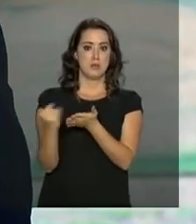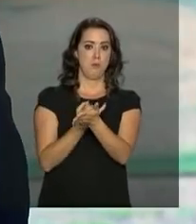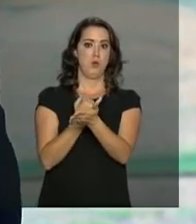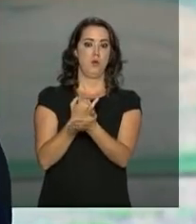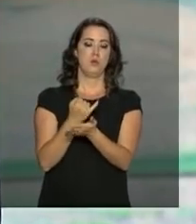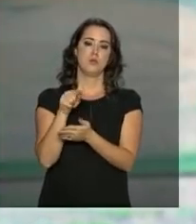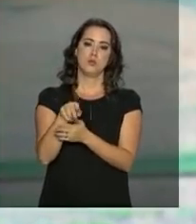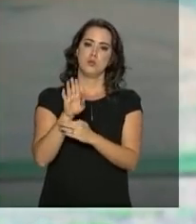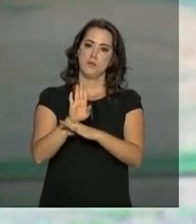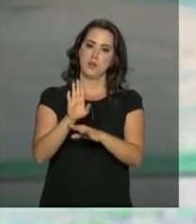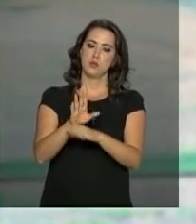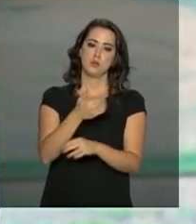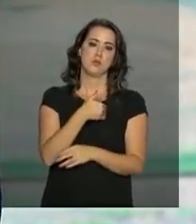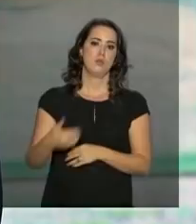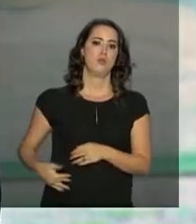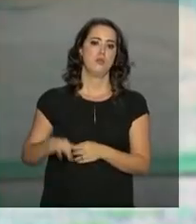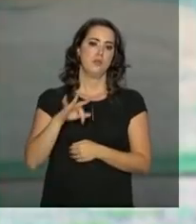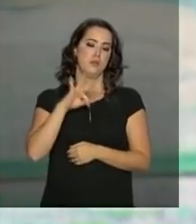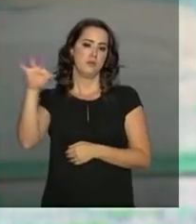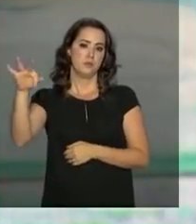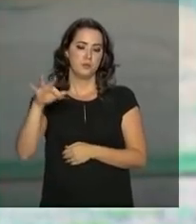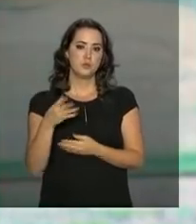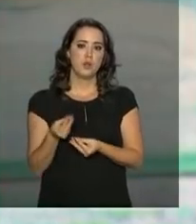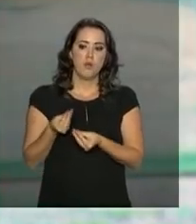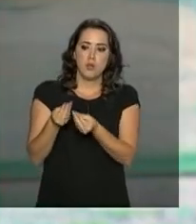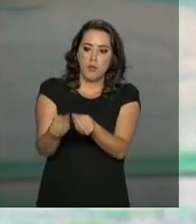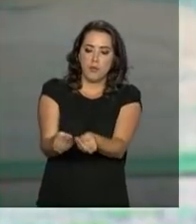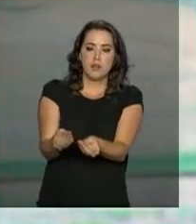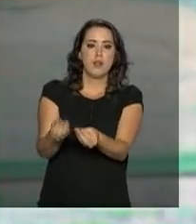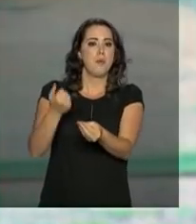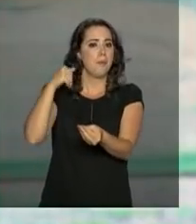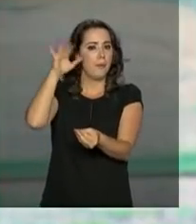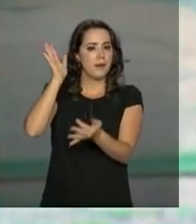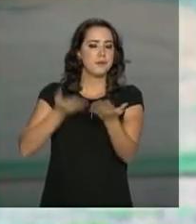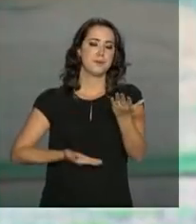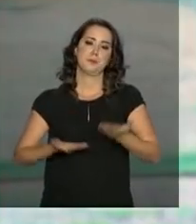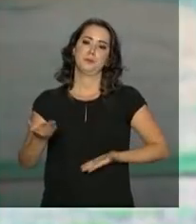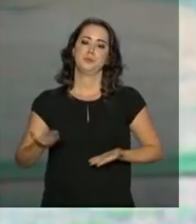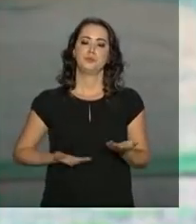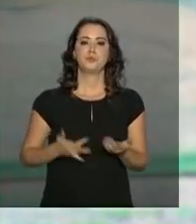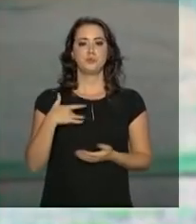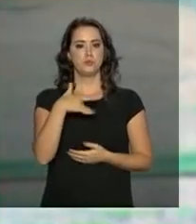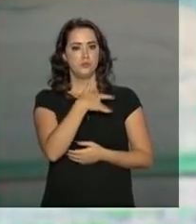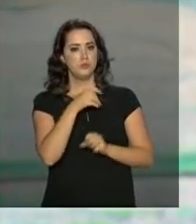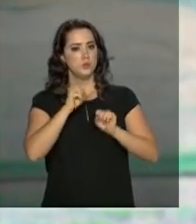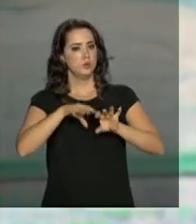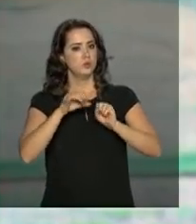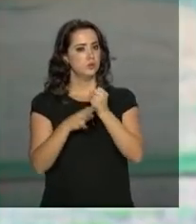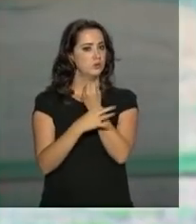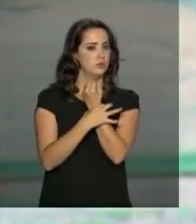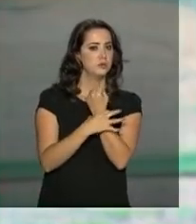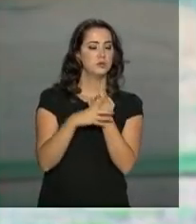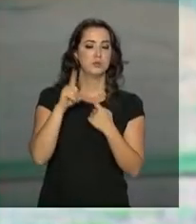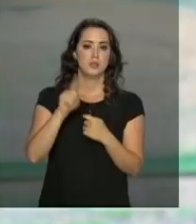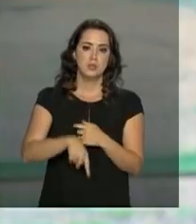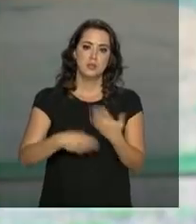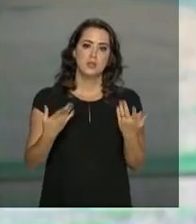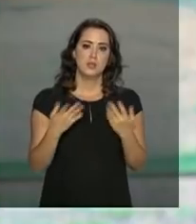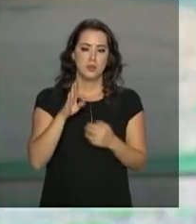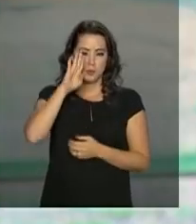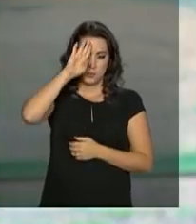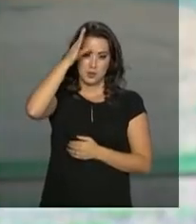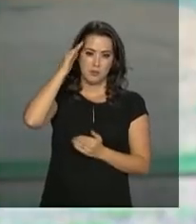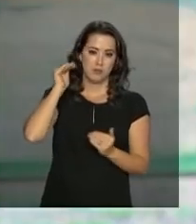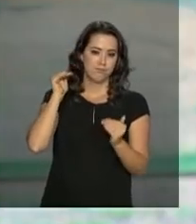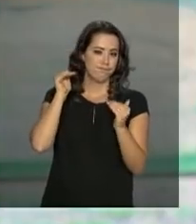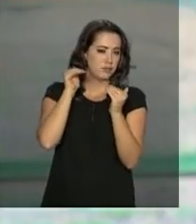vai atender tanto o governo federal para poder prestar melhores serviços para as pessoas, saúde, educação, segurança, né, que são as